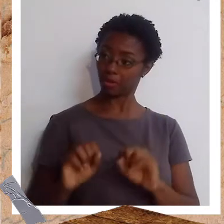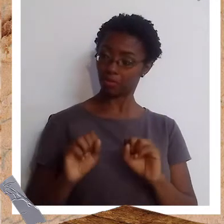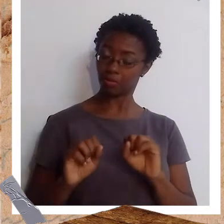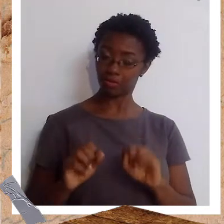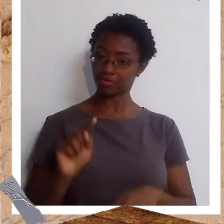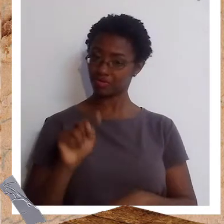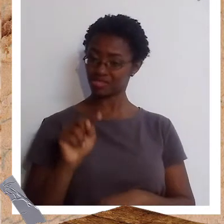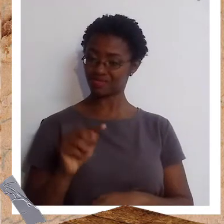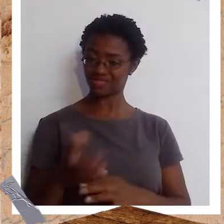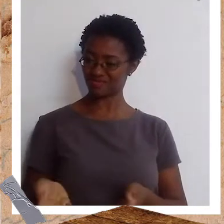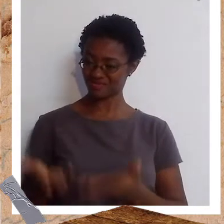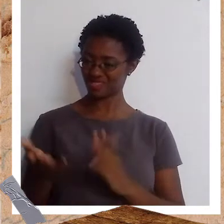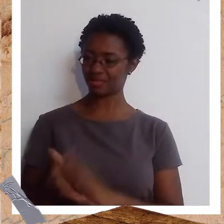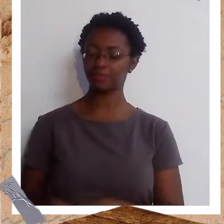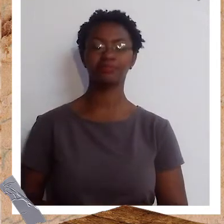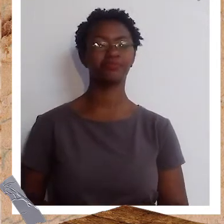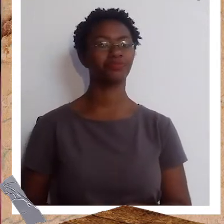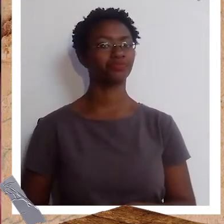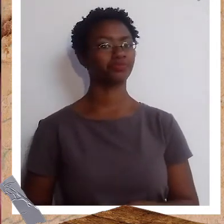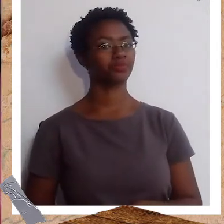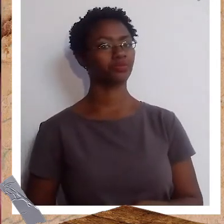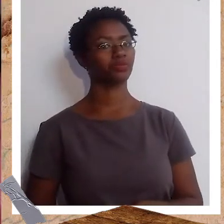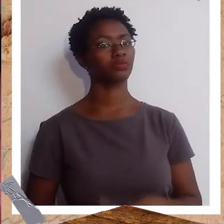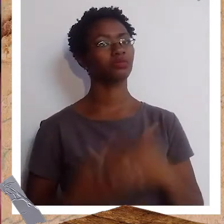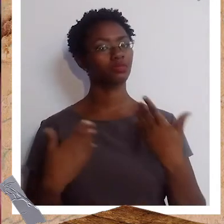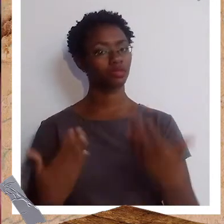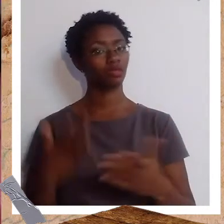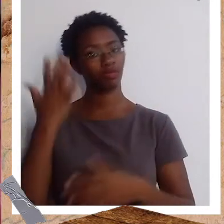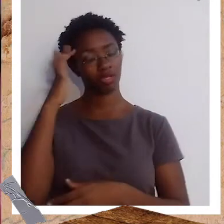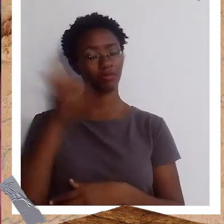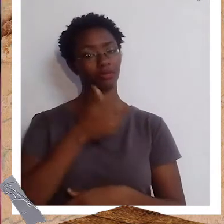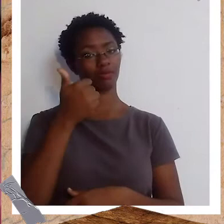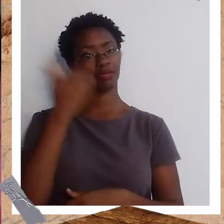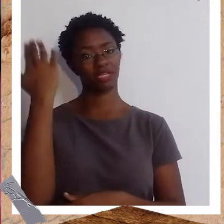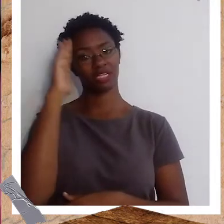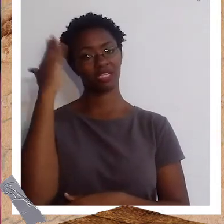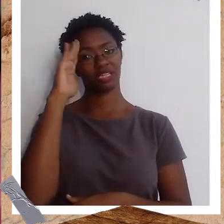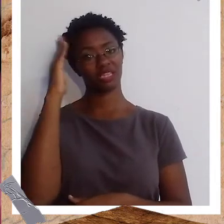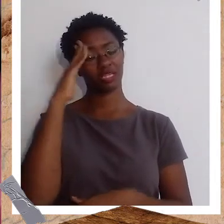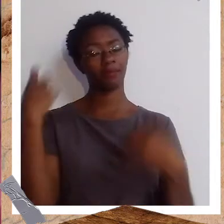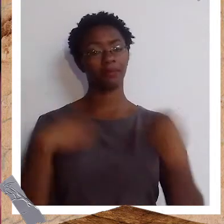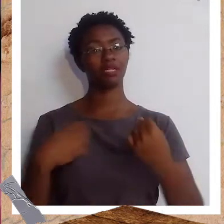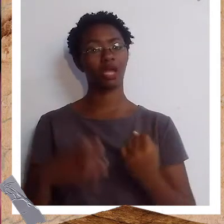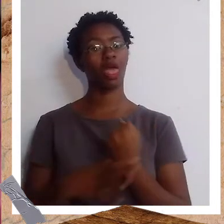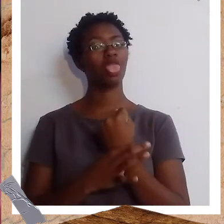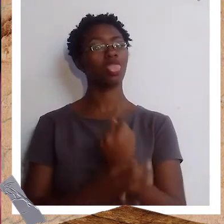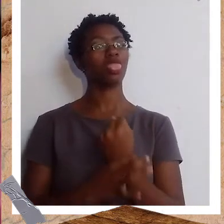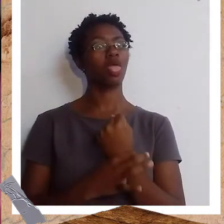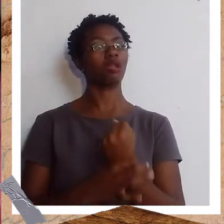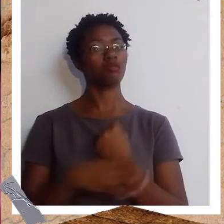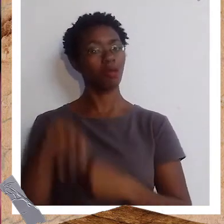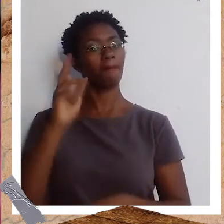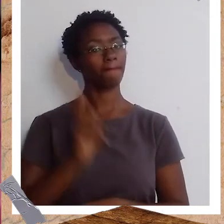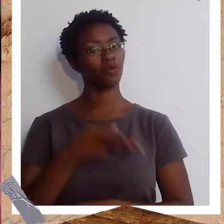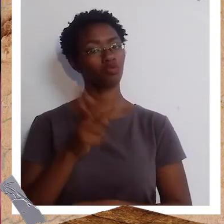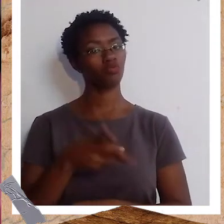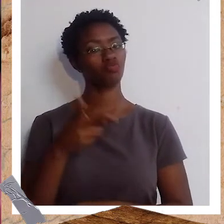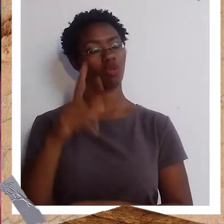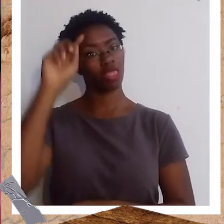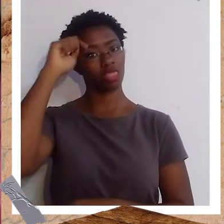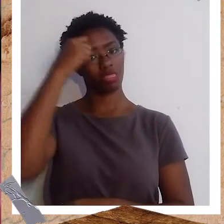estava perguntando. Eu acho que a gente primeiro tem que entender que a gente precisa garantir a permanências negras em